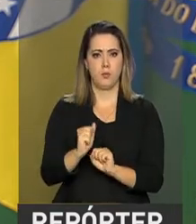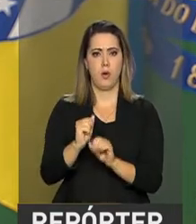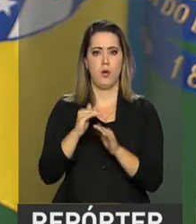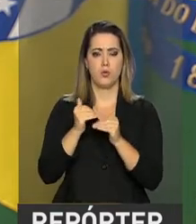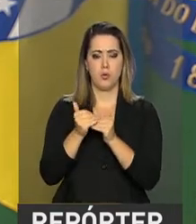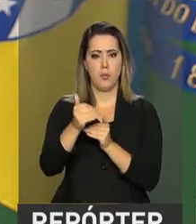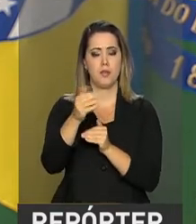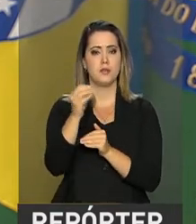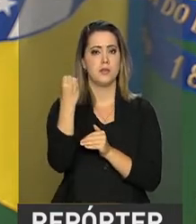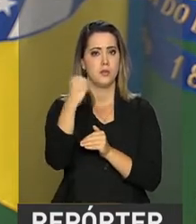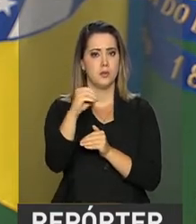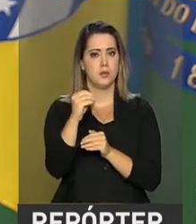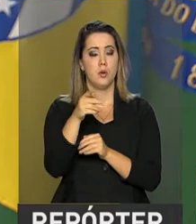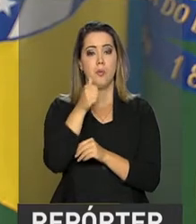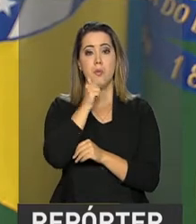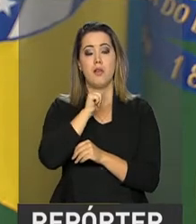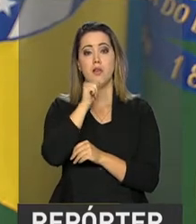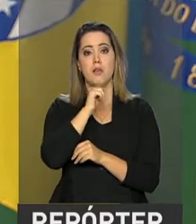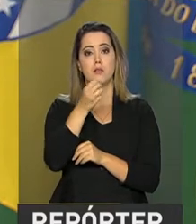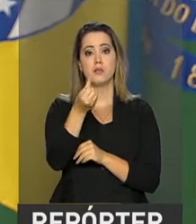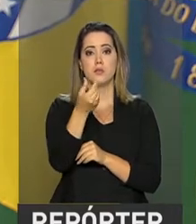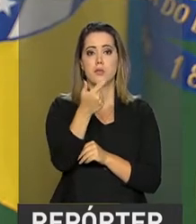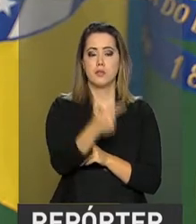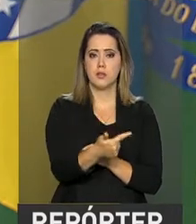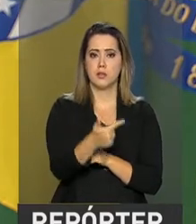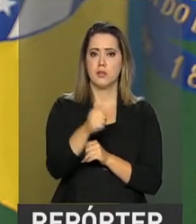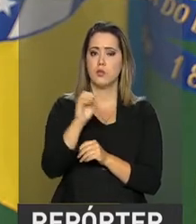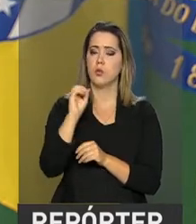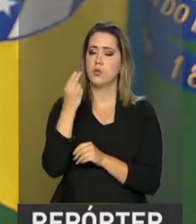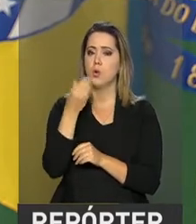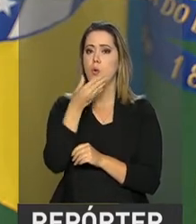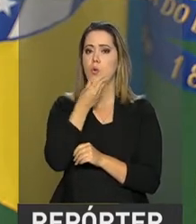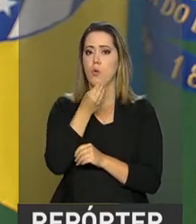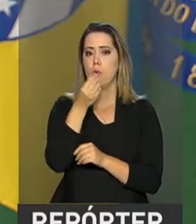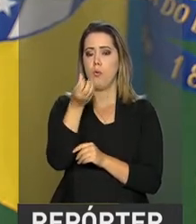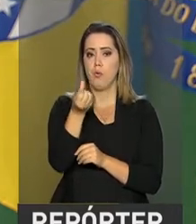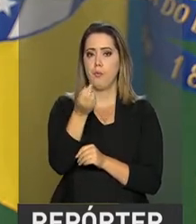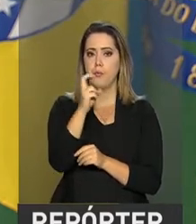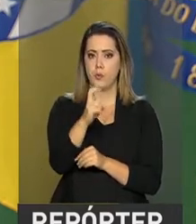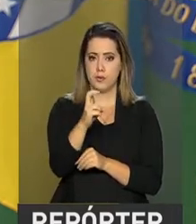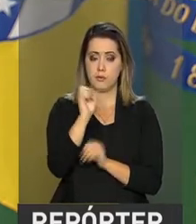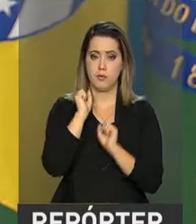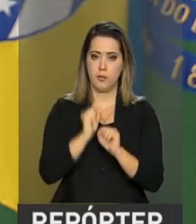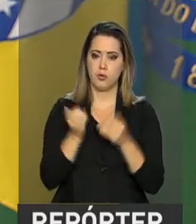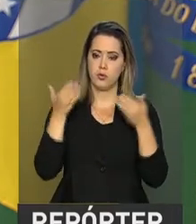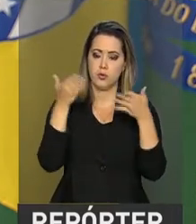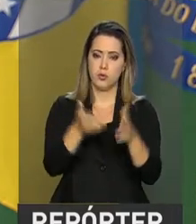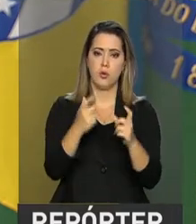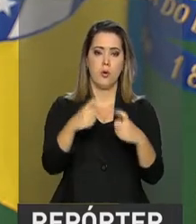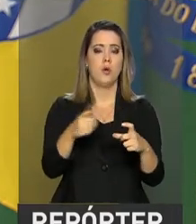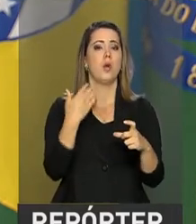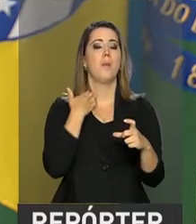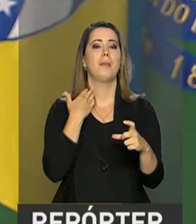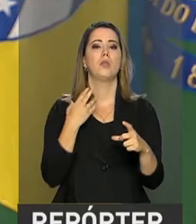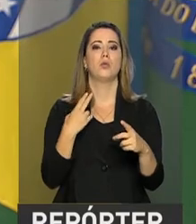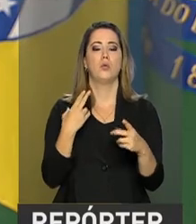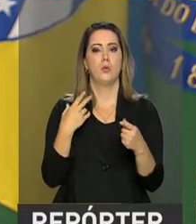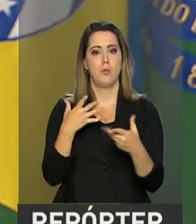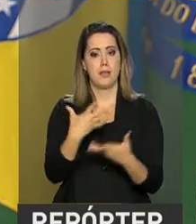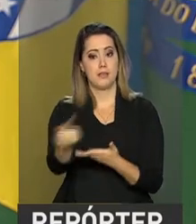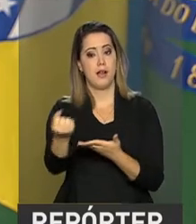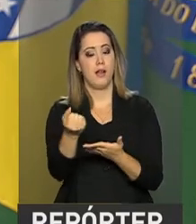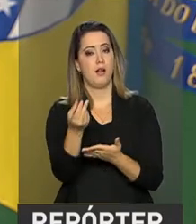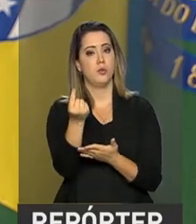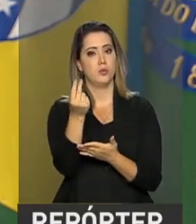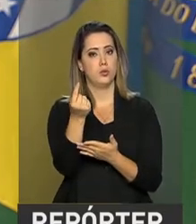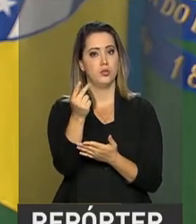aquelas mulheres com 62 e homem com 65 poderá ir ao estabelecimento bancário para sacar